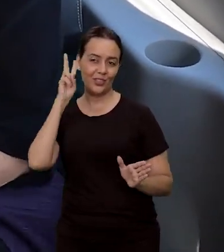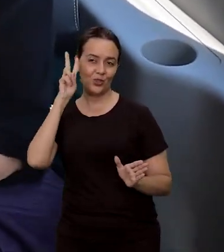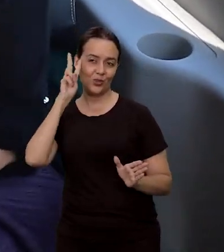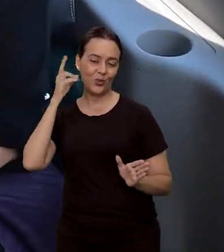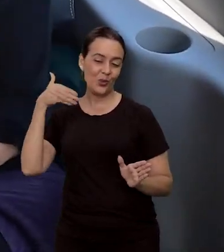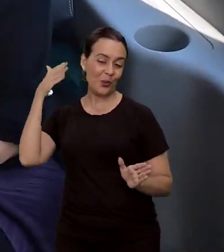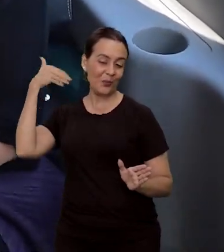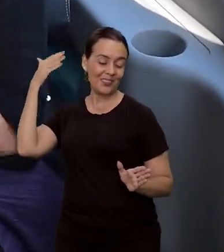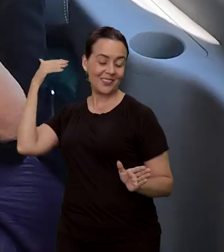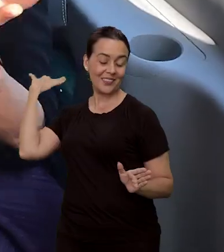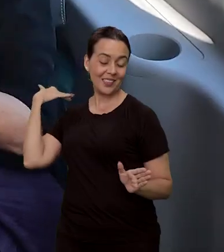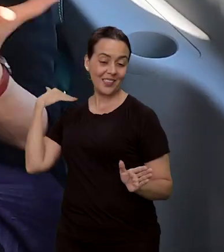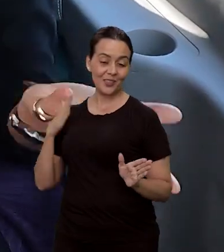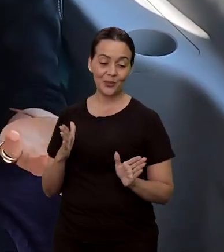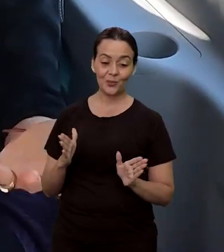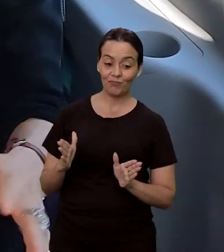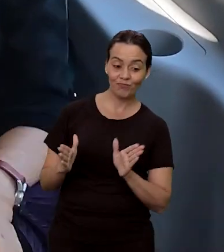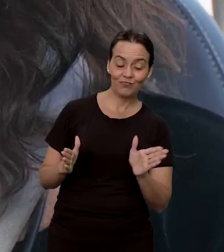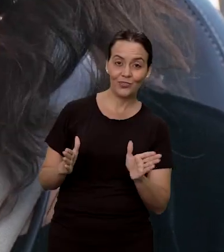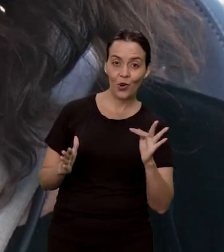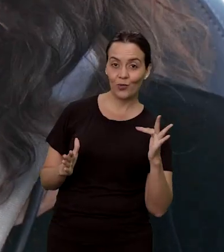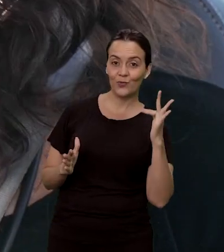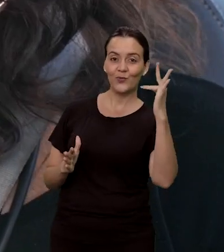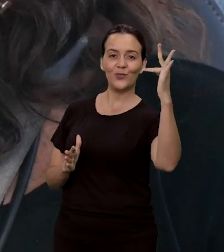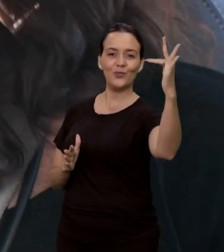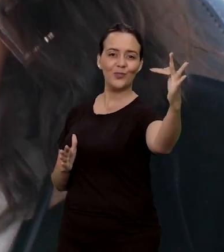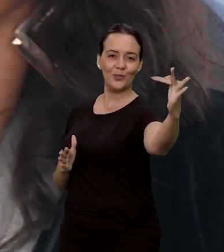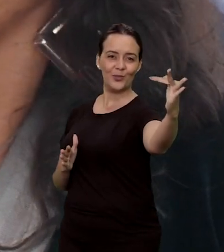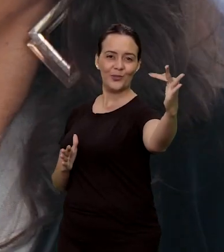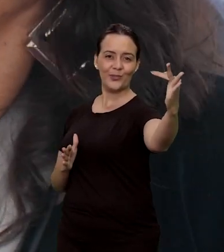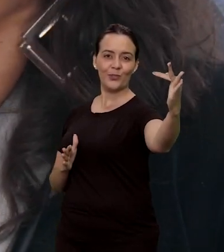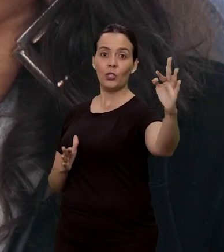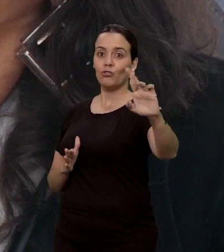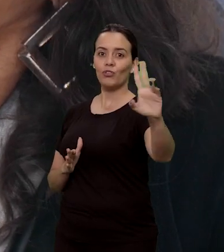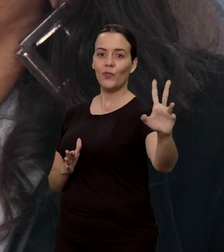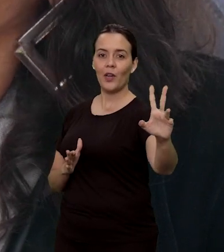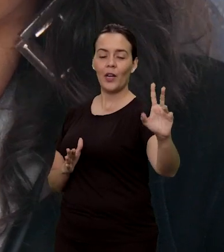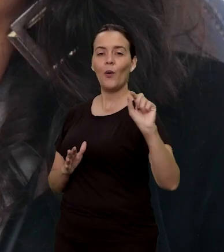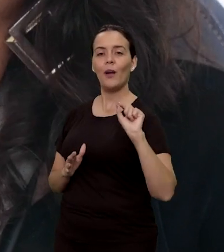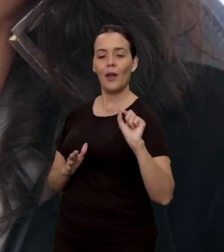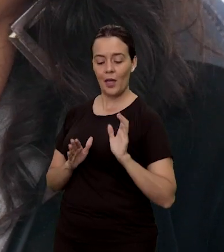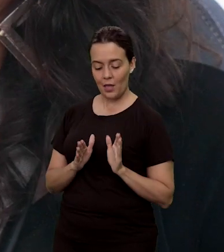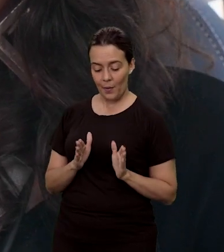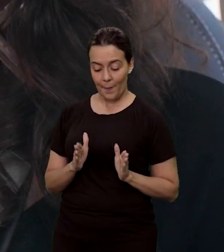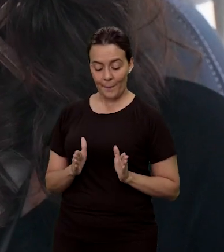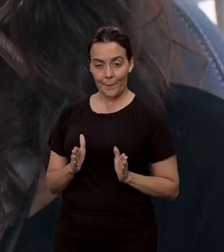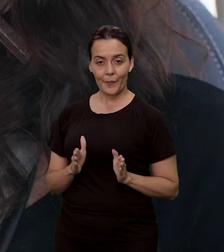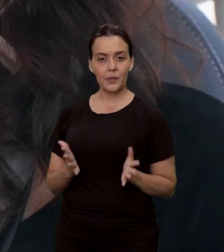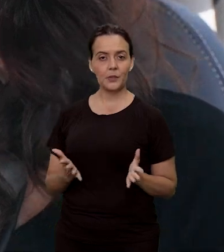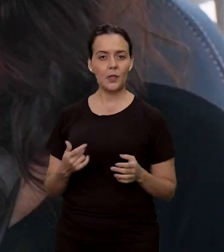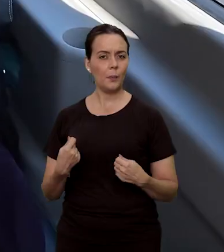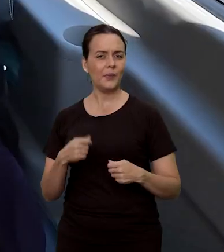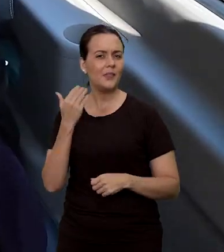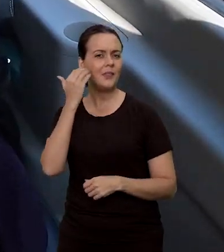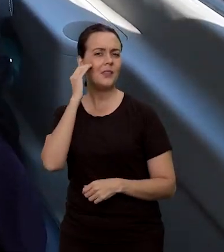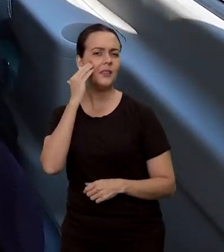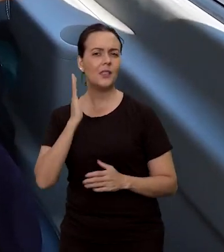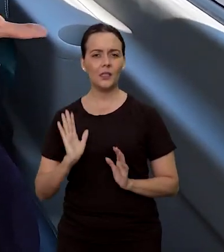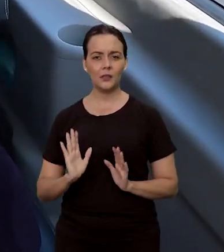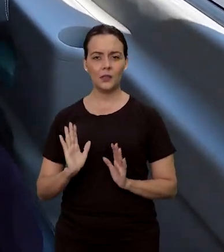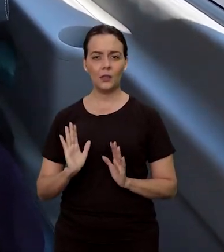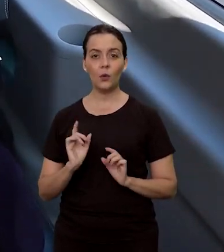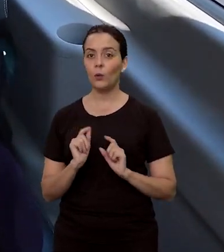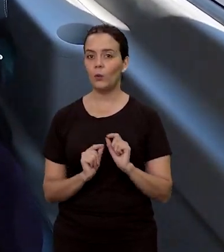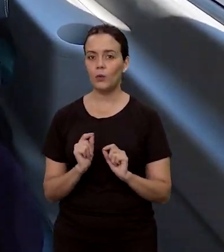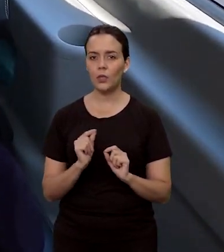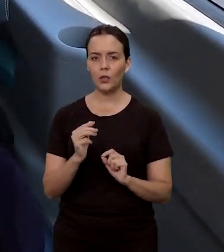sabe que o futuro é diferente do presente. Mas dá para entender o que precisaria para que o futuro fosse